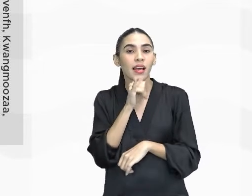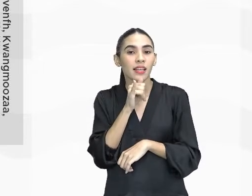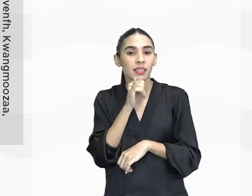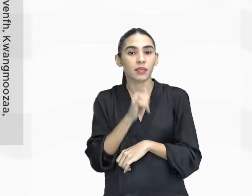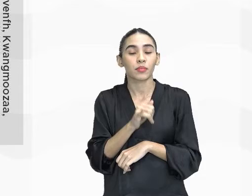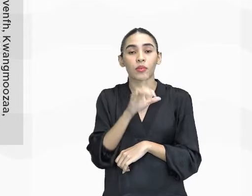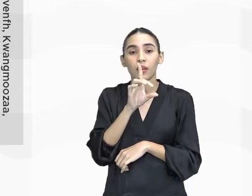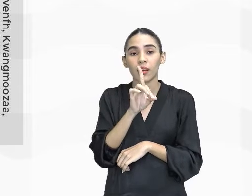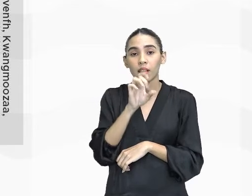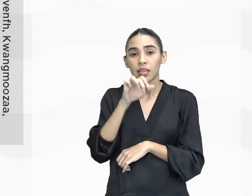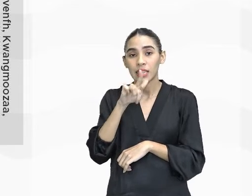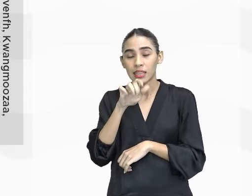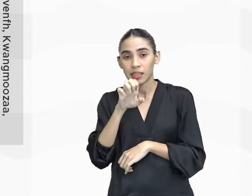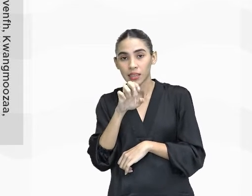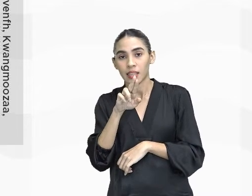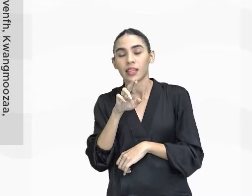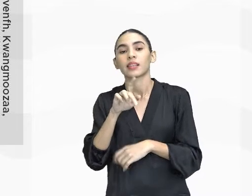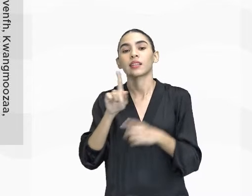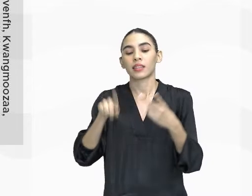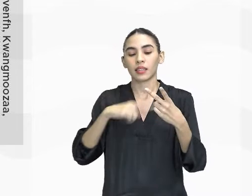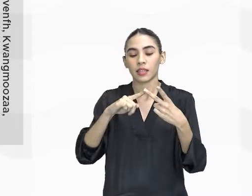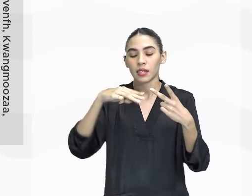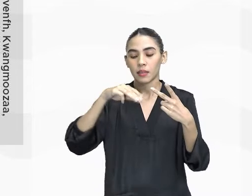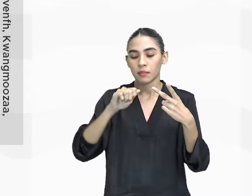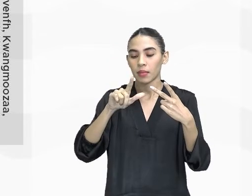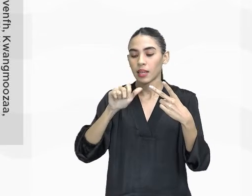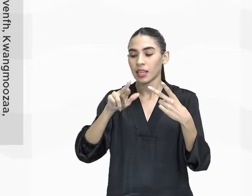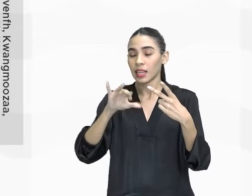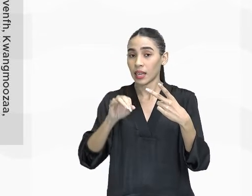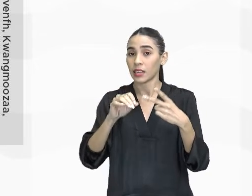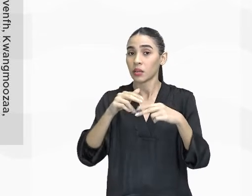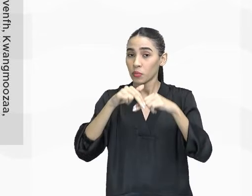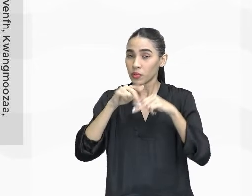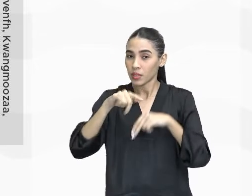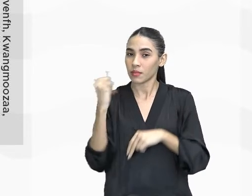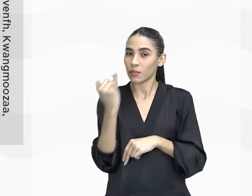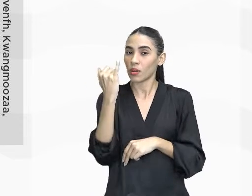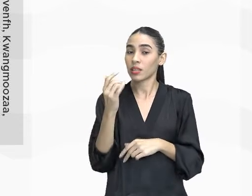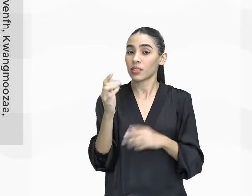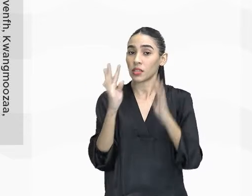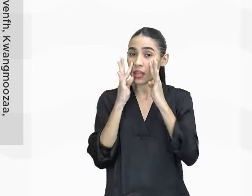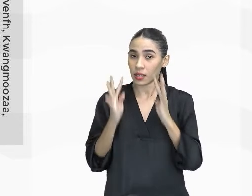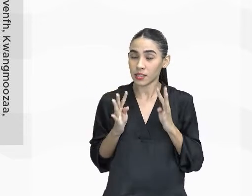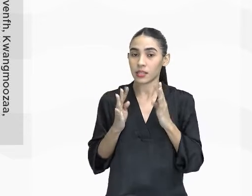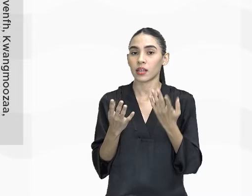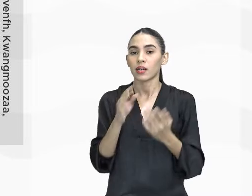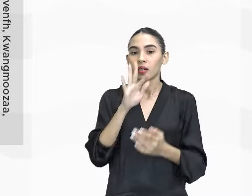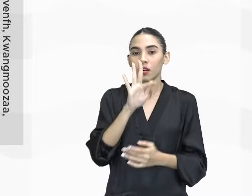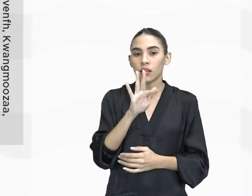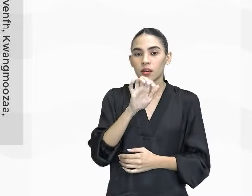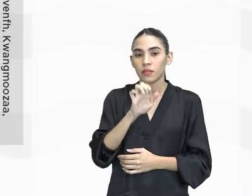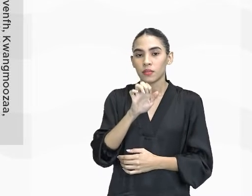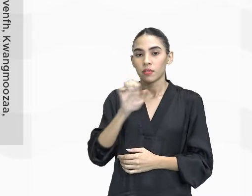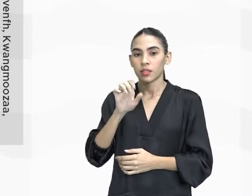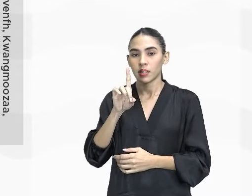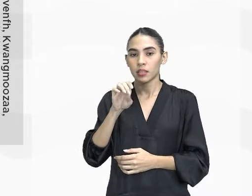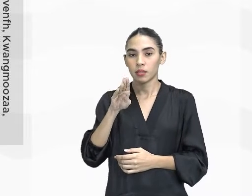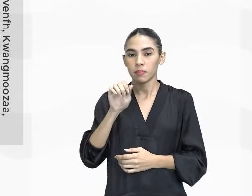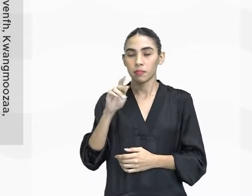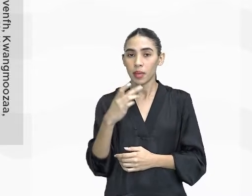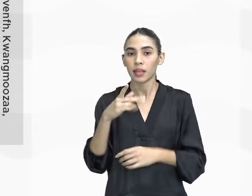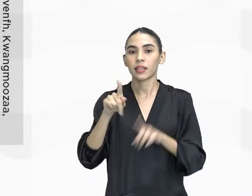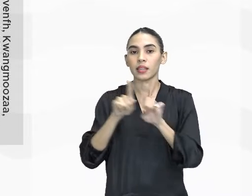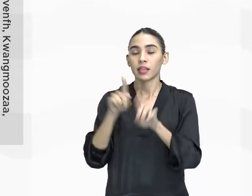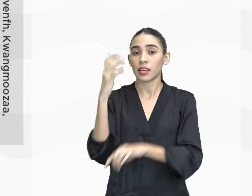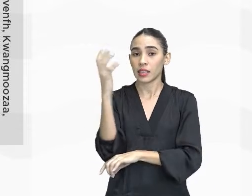a dengue e a malária, né? Então é importante também a gente ficar atento a essas questões quanto ao feedback climático e também